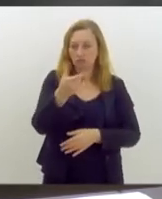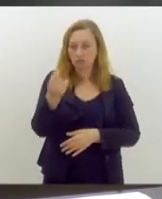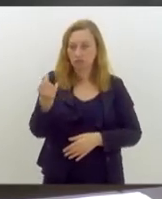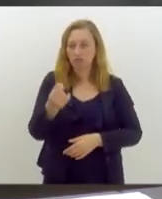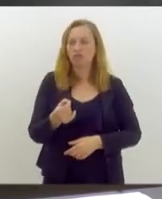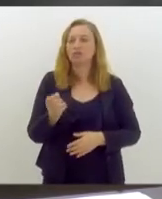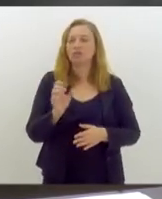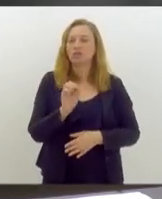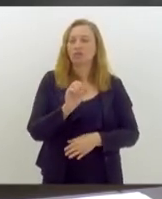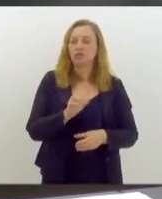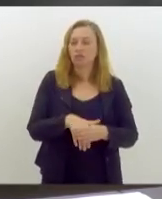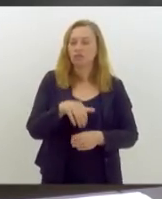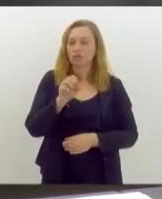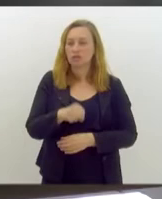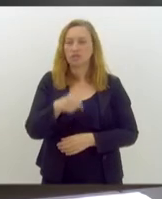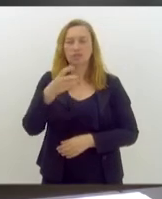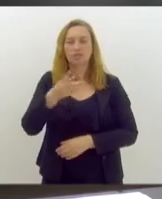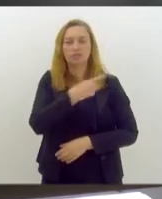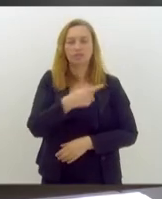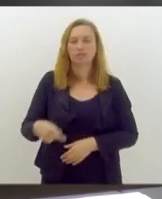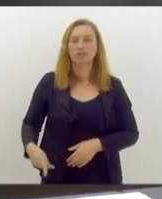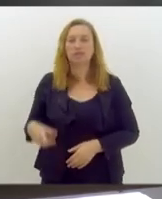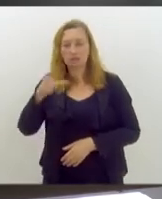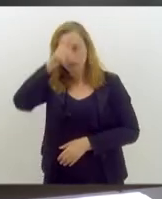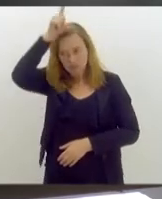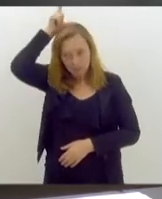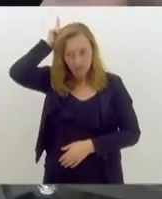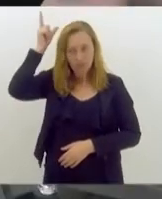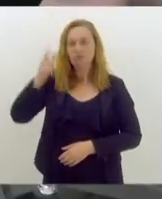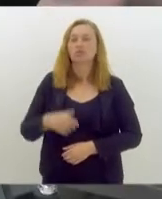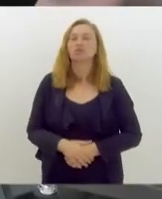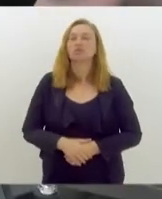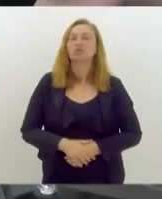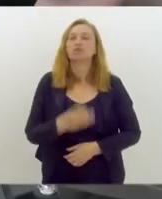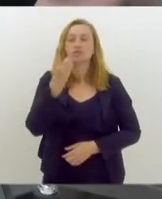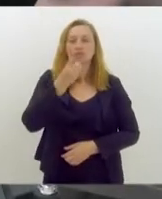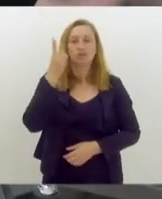voto favorável Deputado Presidente Luís Paulo deputado